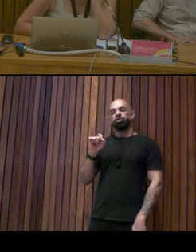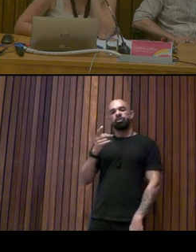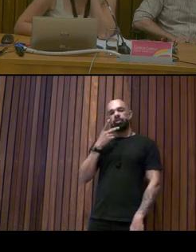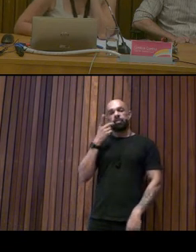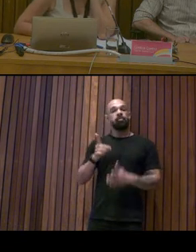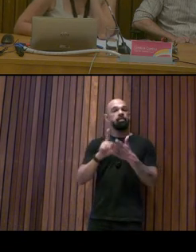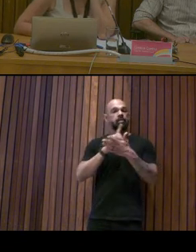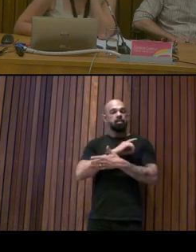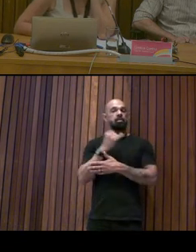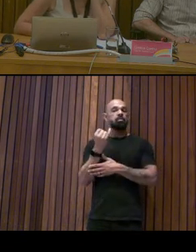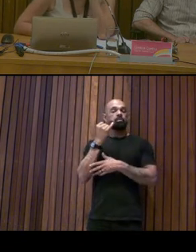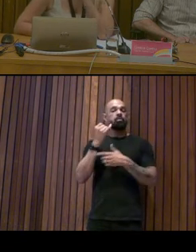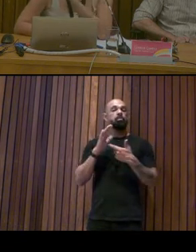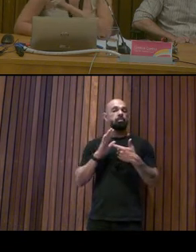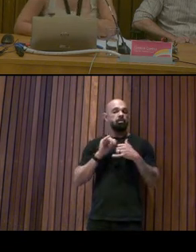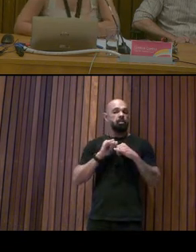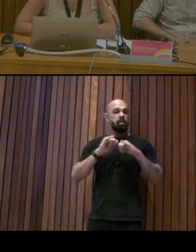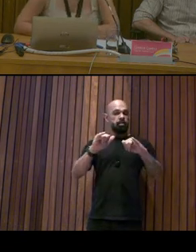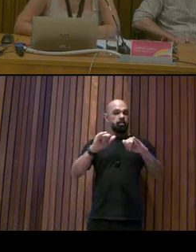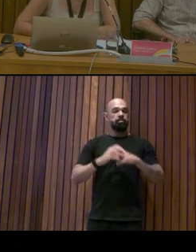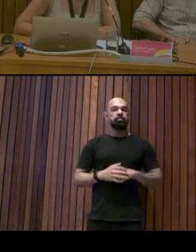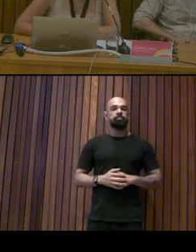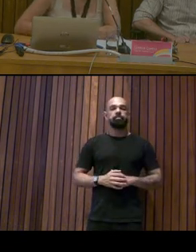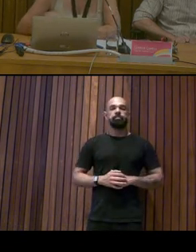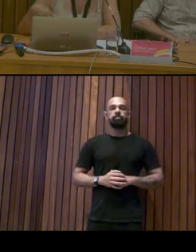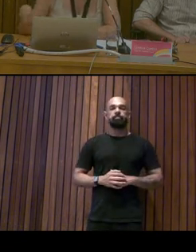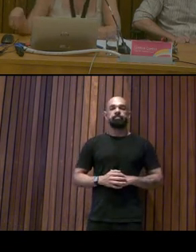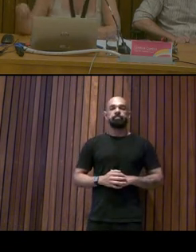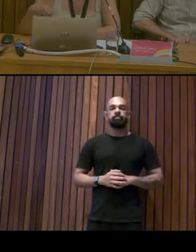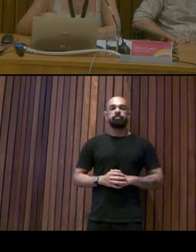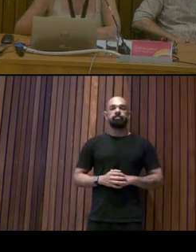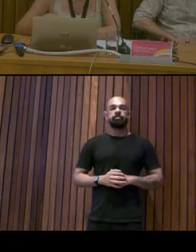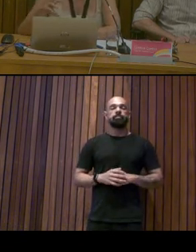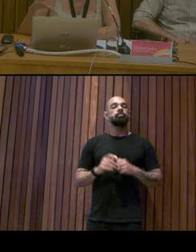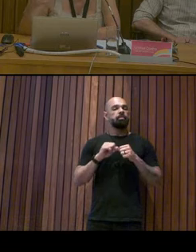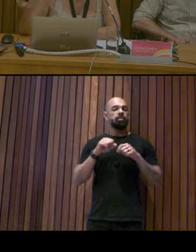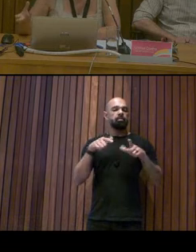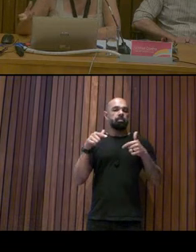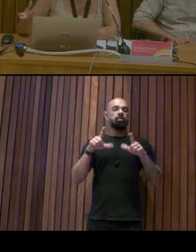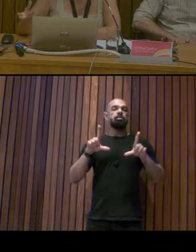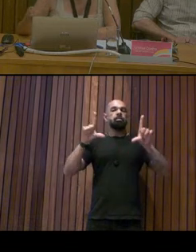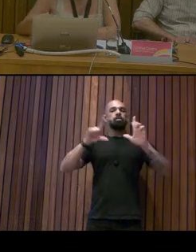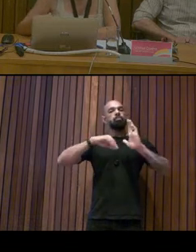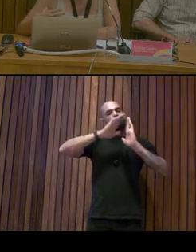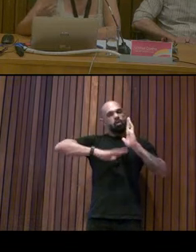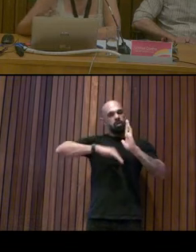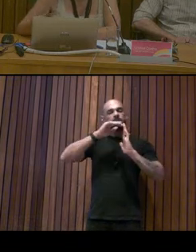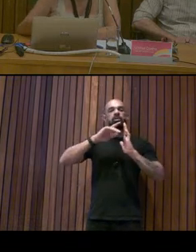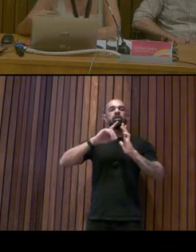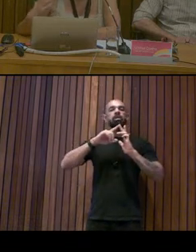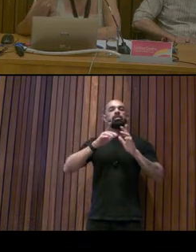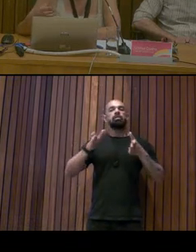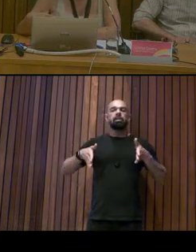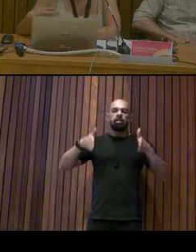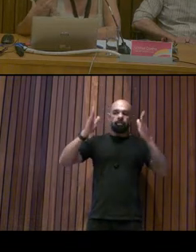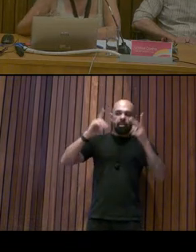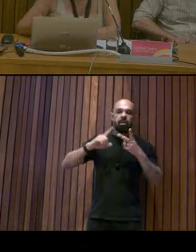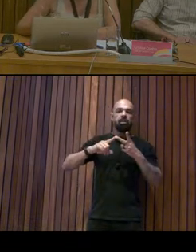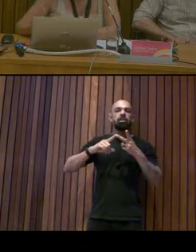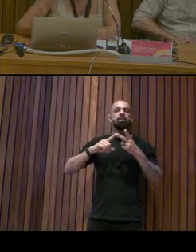comentado, que eu acho que é importante falar, não só a gente realizou os murais em edifícios de uso